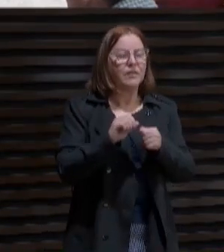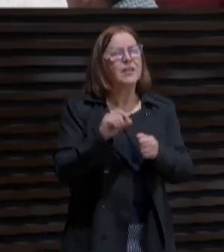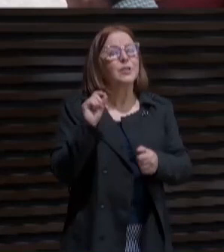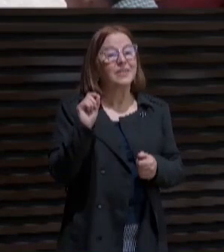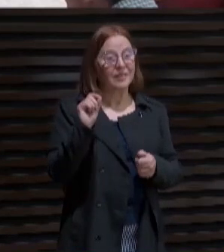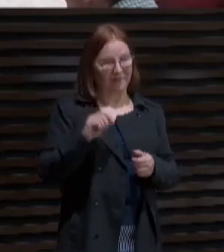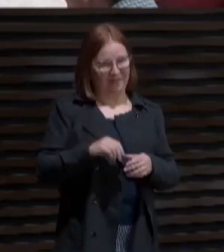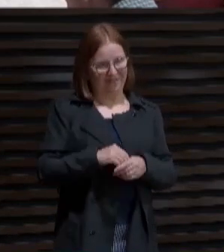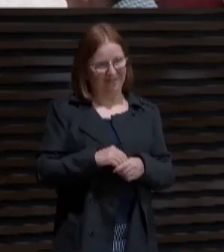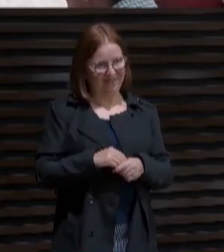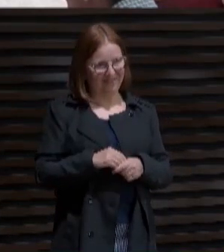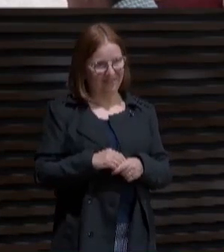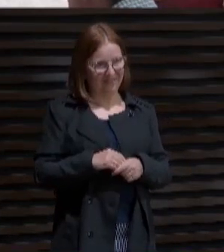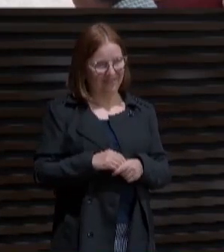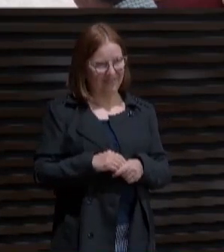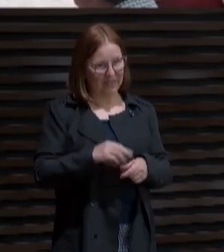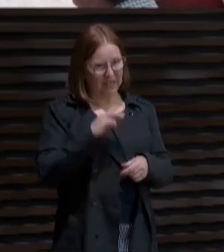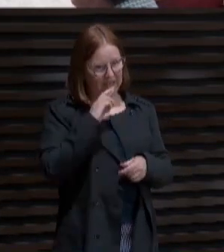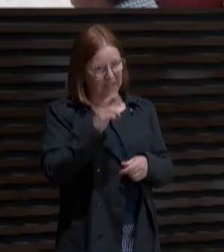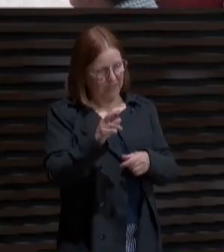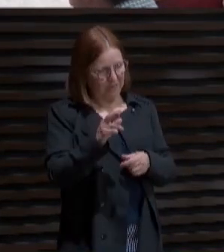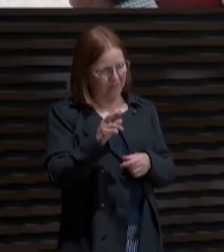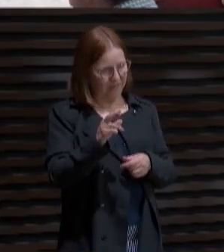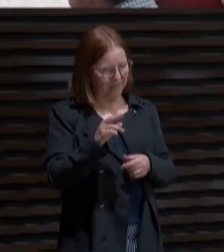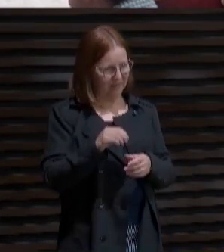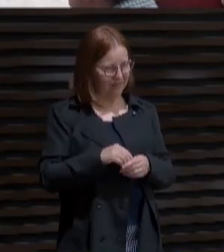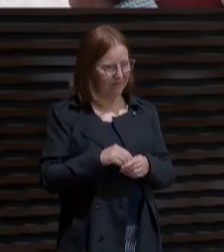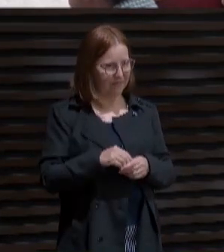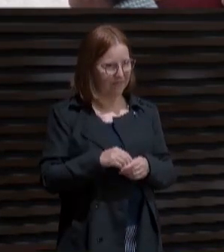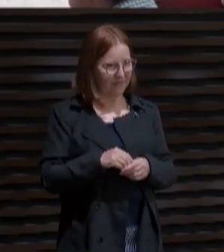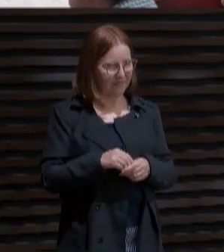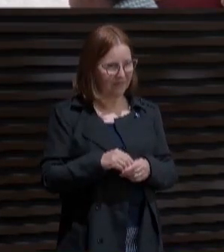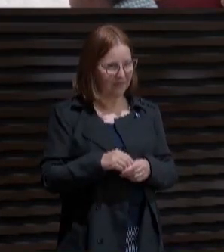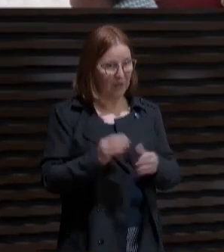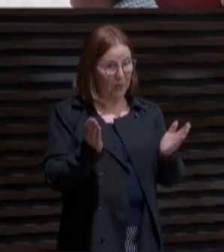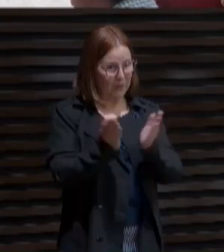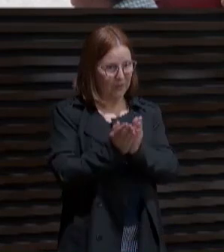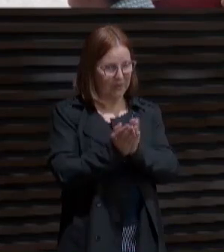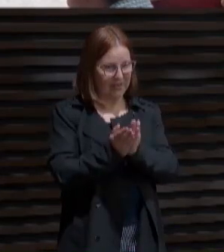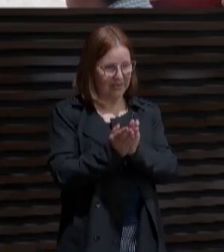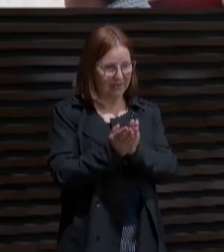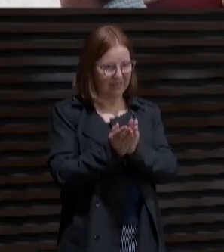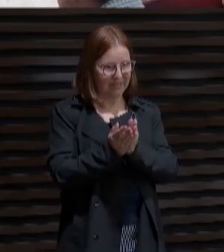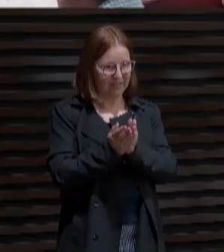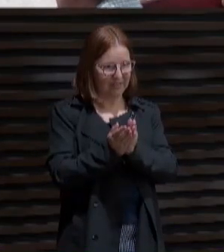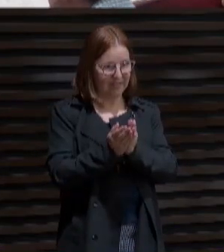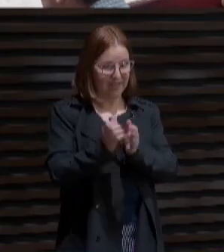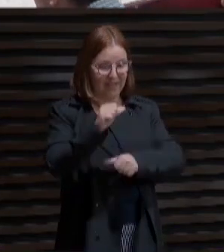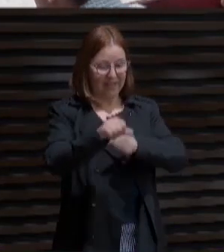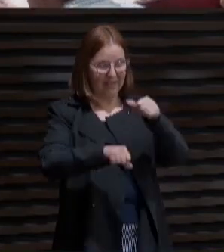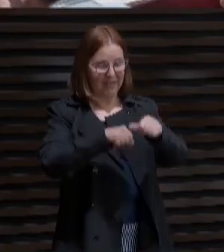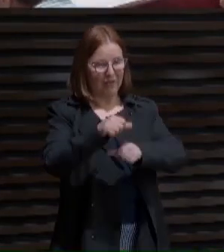É que a resposta que eu coloquei aqui é que os crentes são feitos justiça